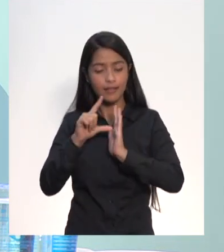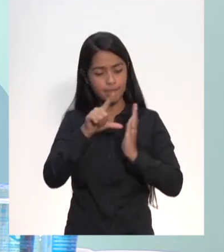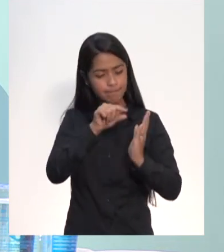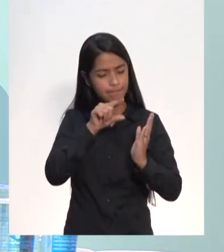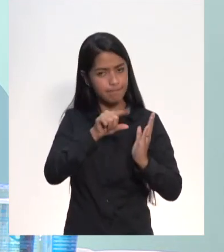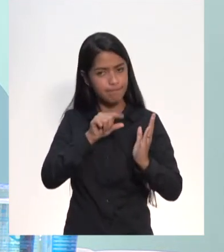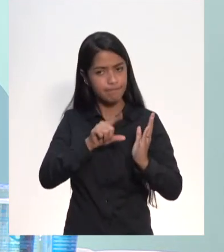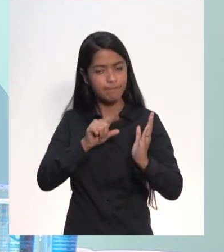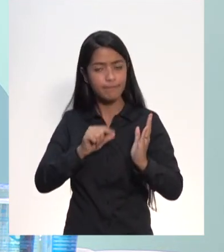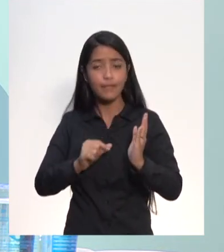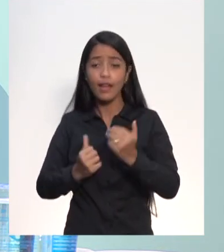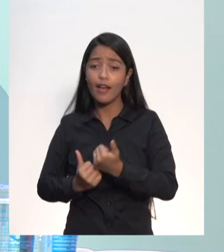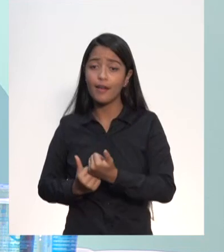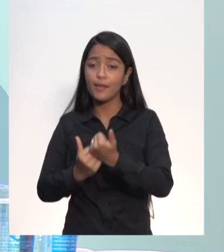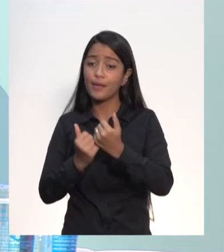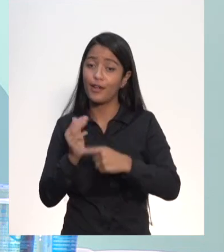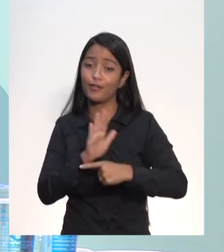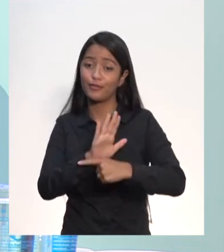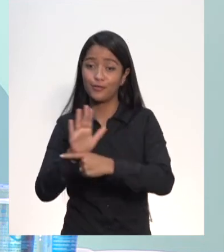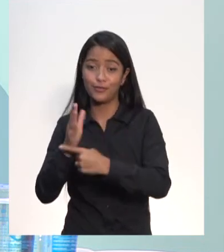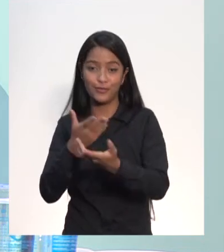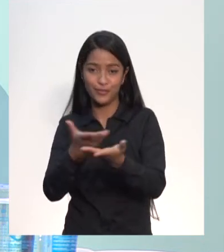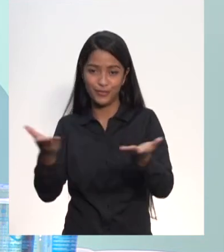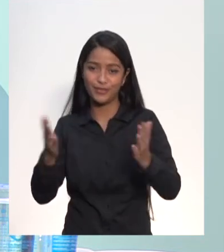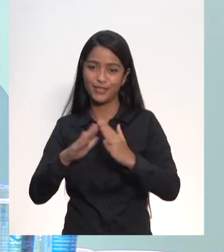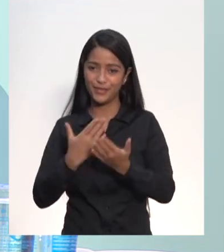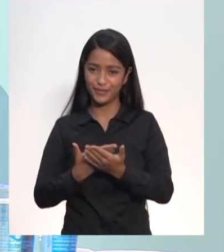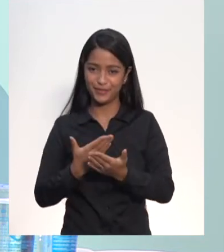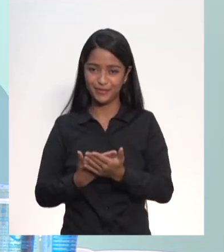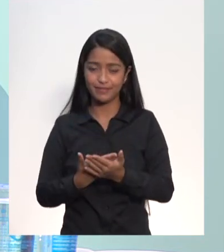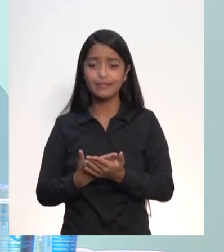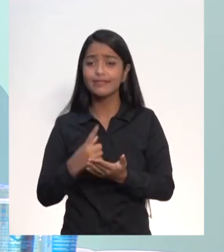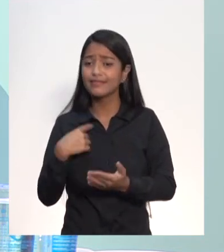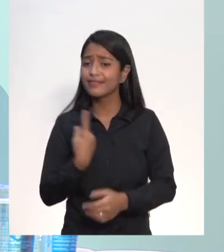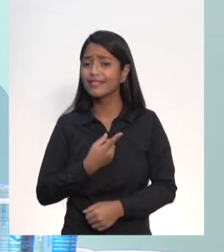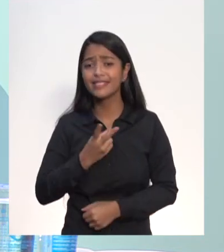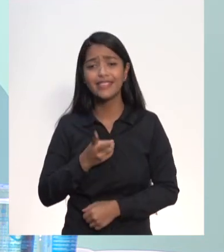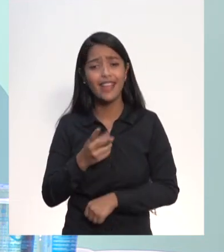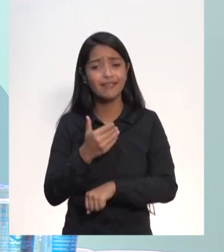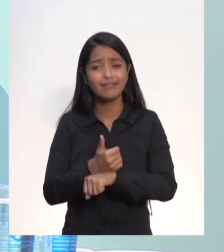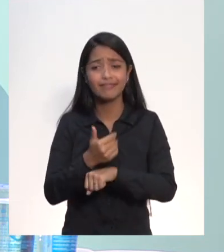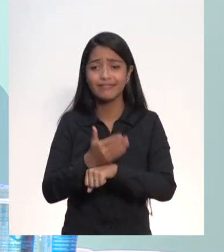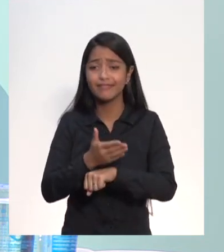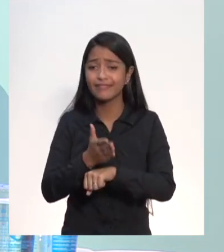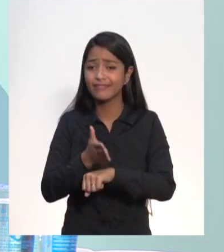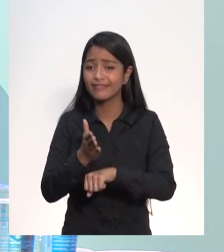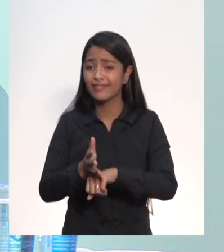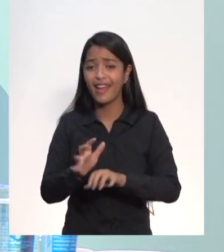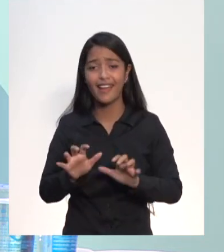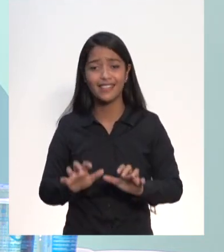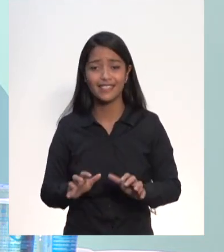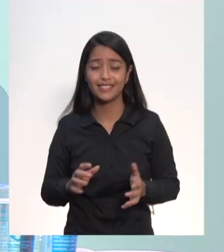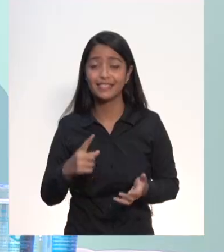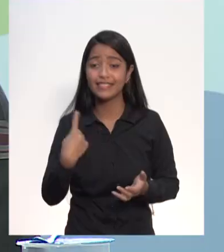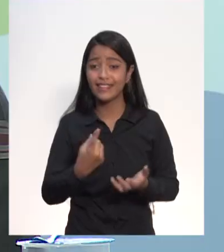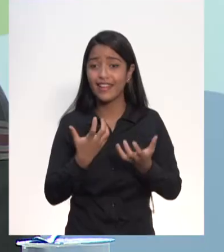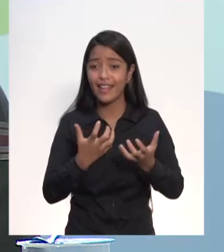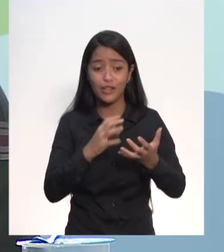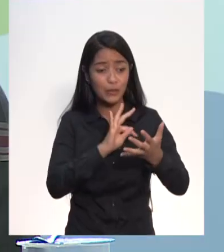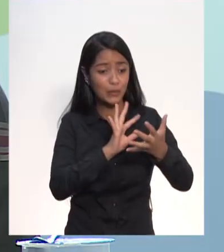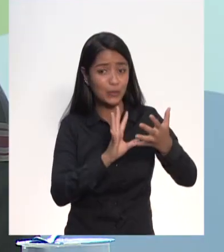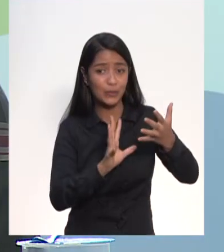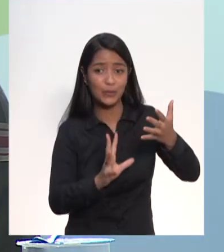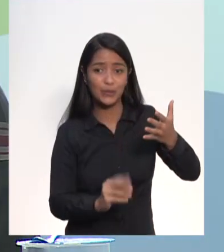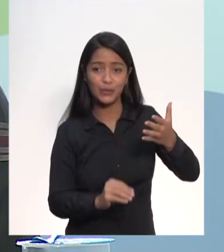é isso, a gente vivencia isso toda hora, são escolhas que nós temos que fazer, e essa escolha ela tem que ser qualificada, mas ela gera um